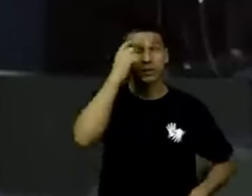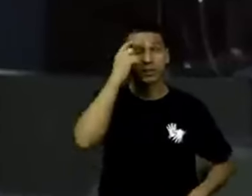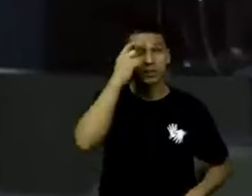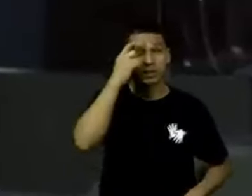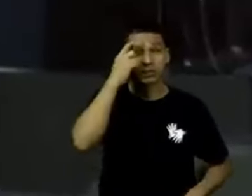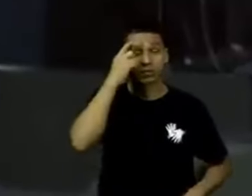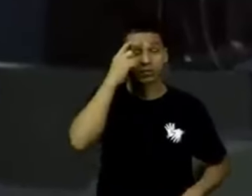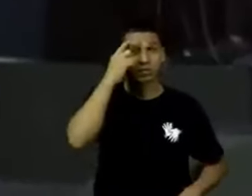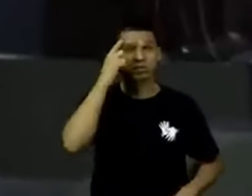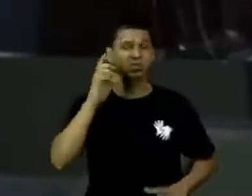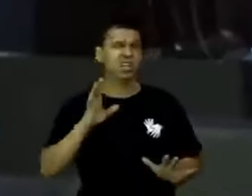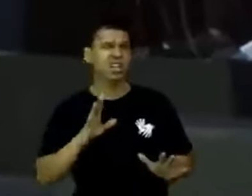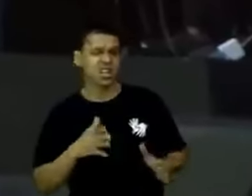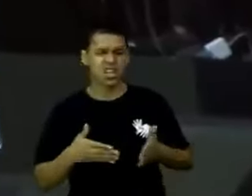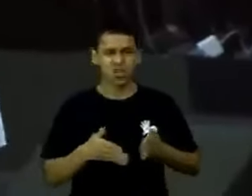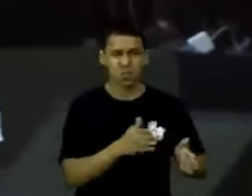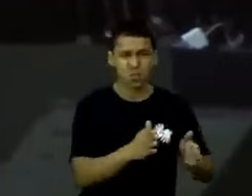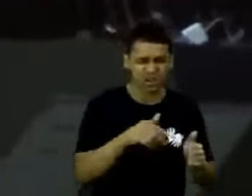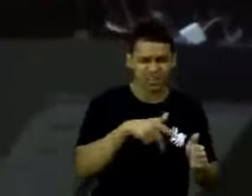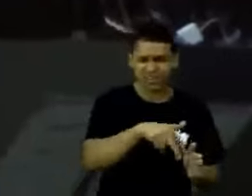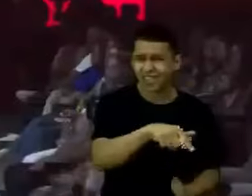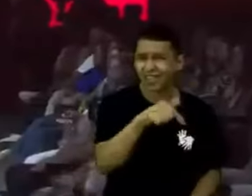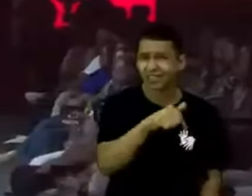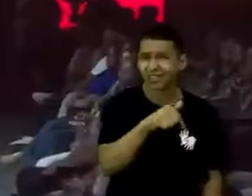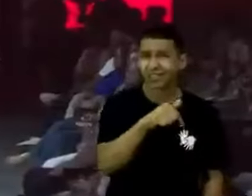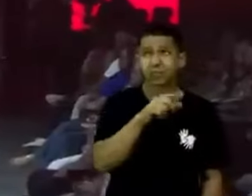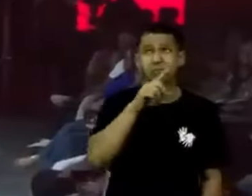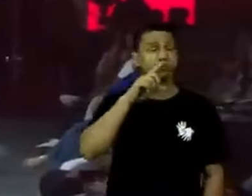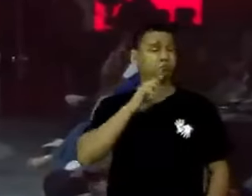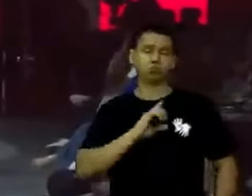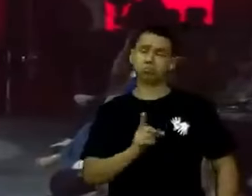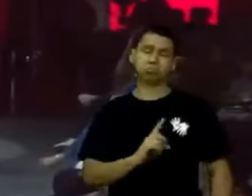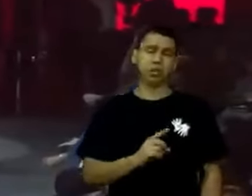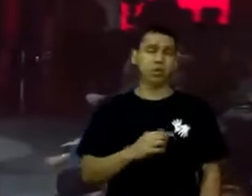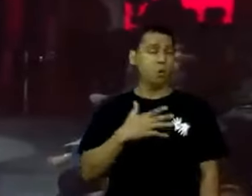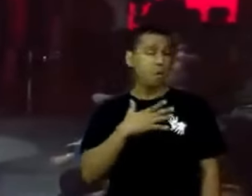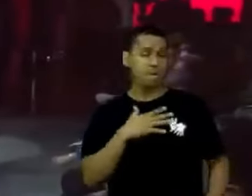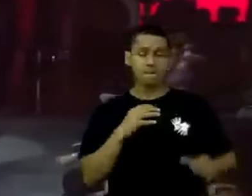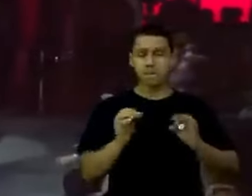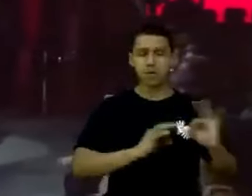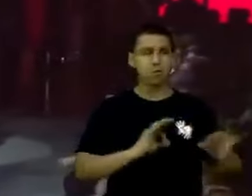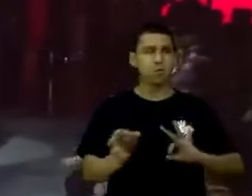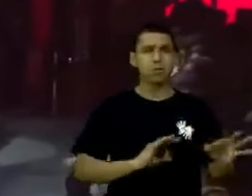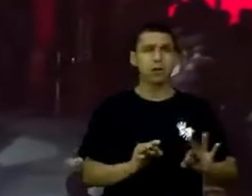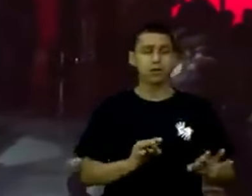isso que eu sonhei para a minha vida. Dentro do plano que eu fiz, não era desse jeito que eu queria.